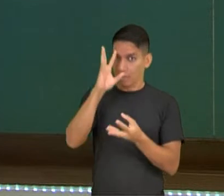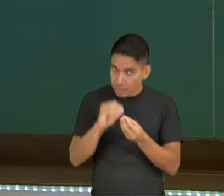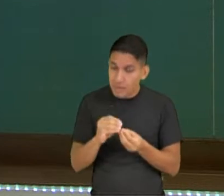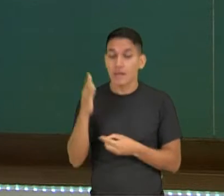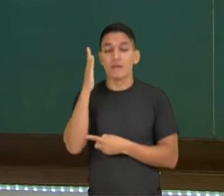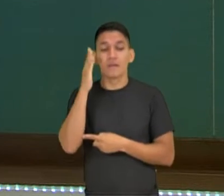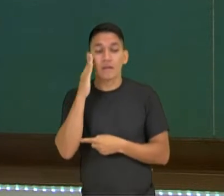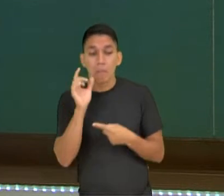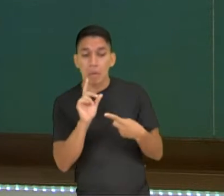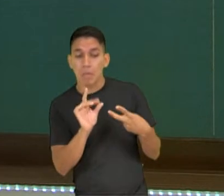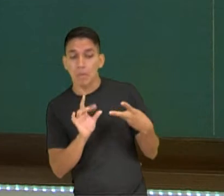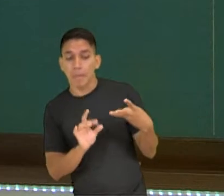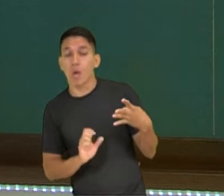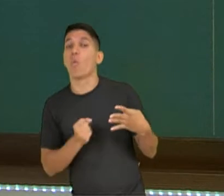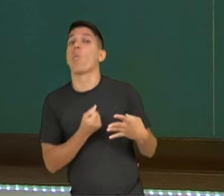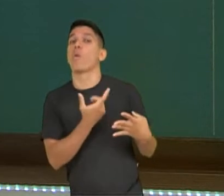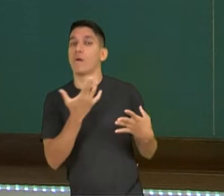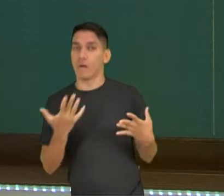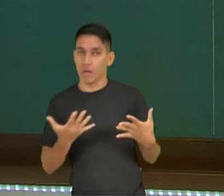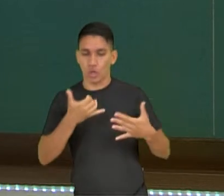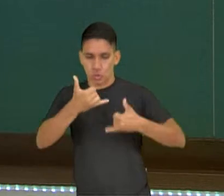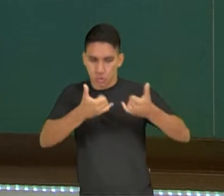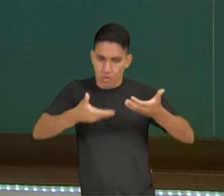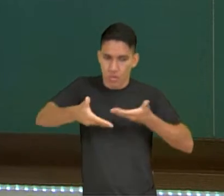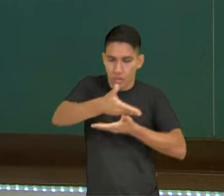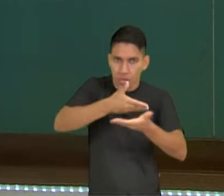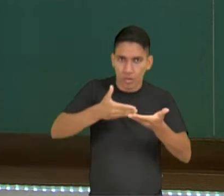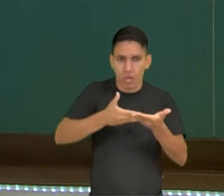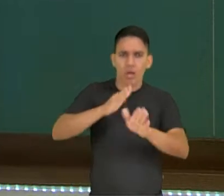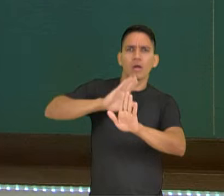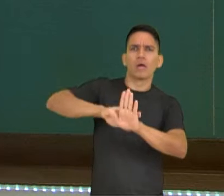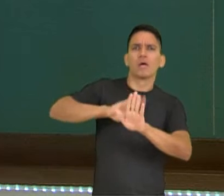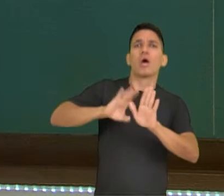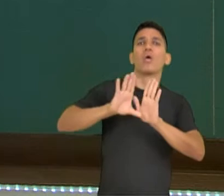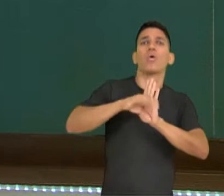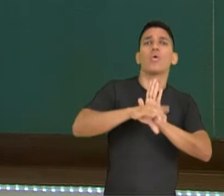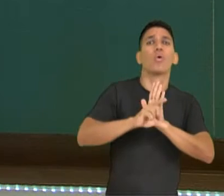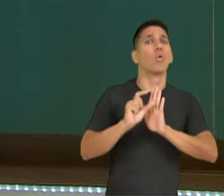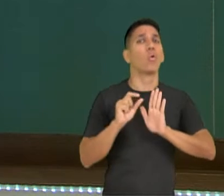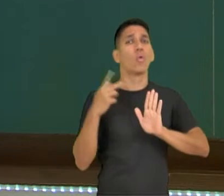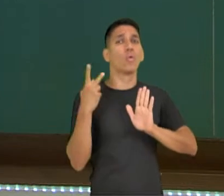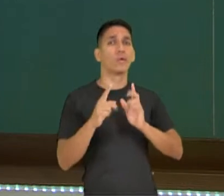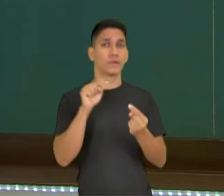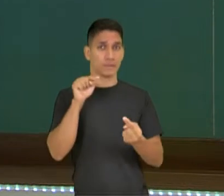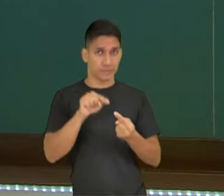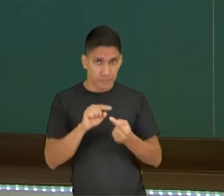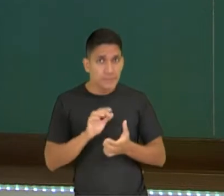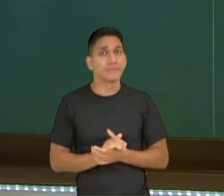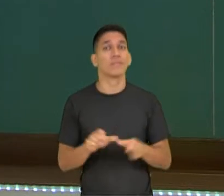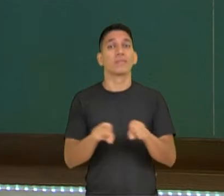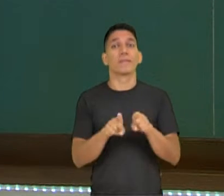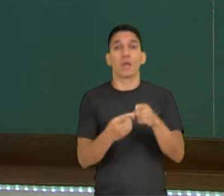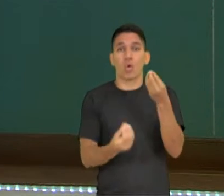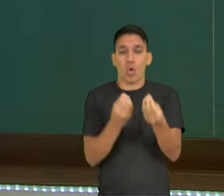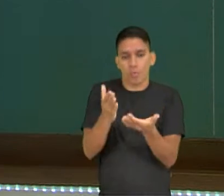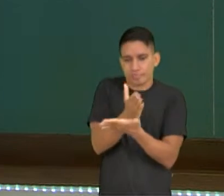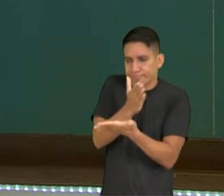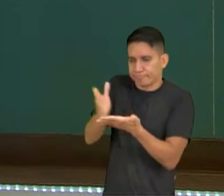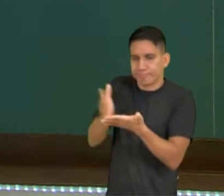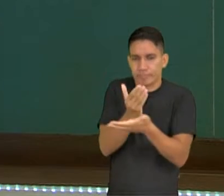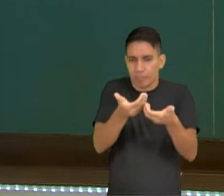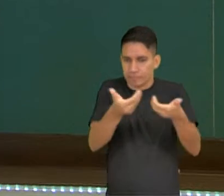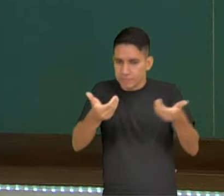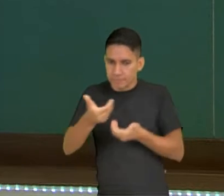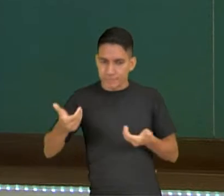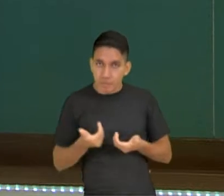jogos cooperativos, que você entenda qual é o seu conceito, que você saiba as classificações dos